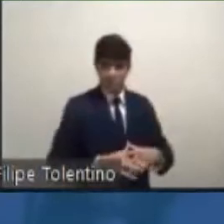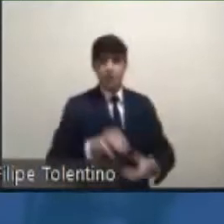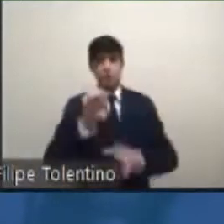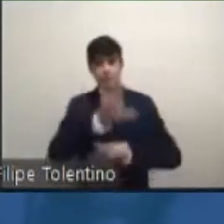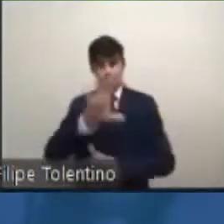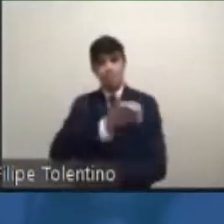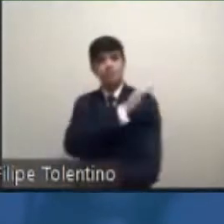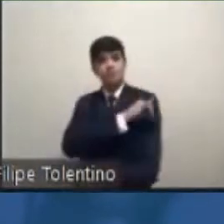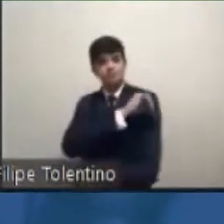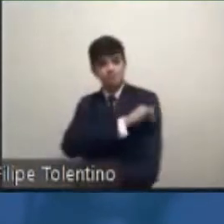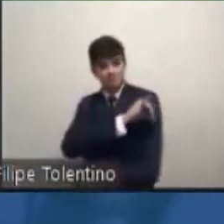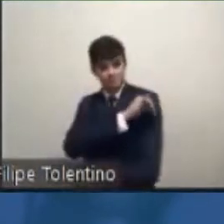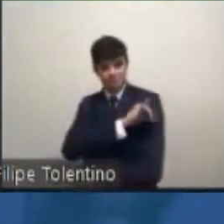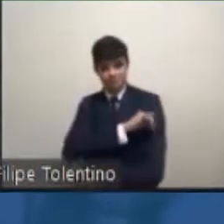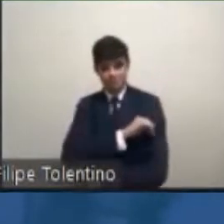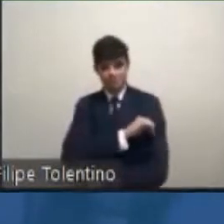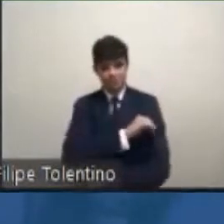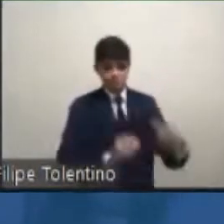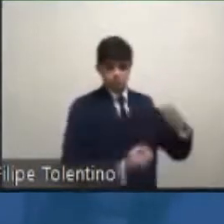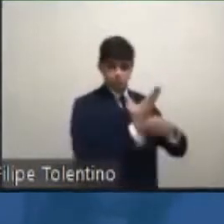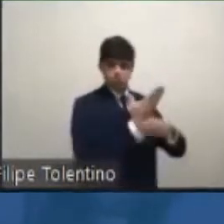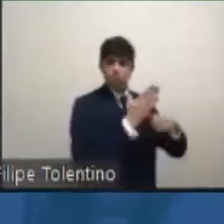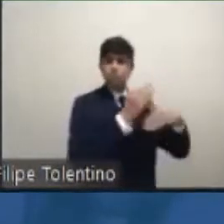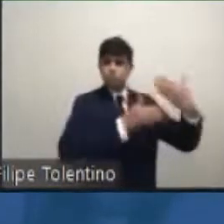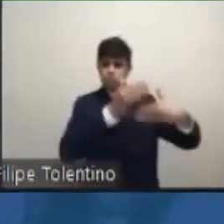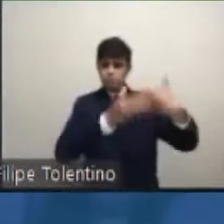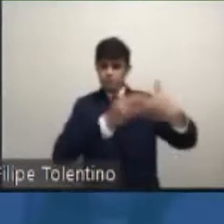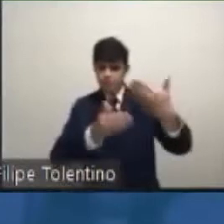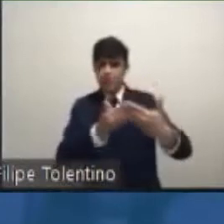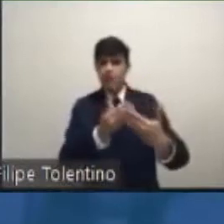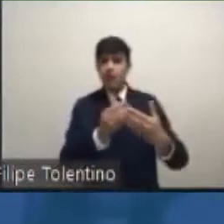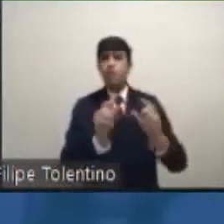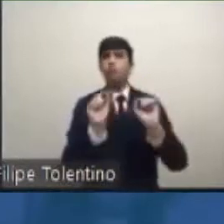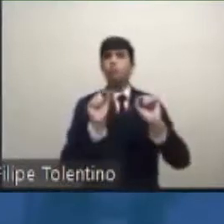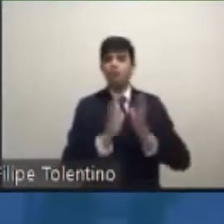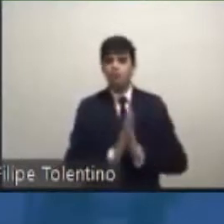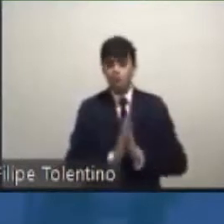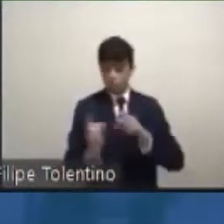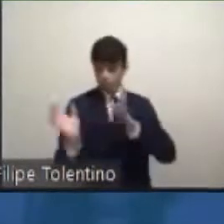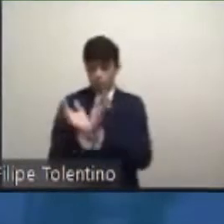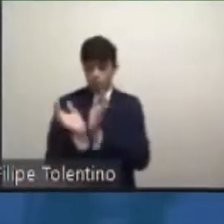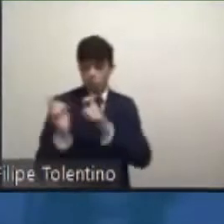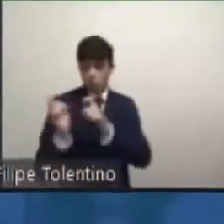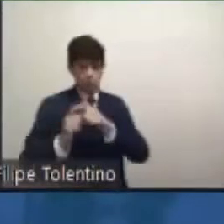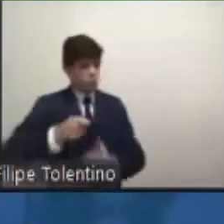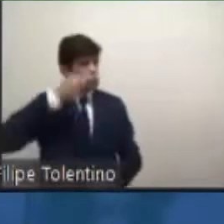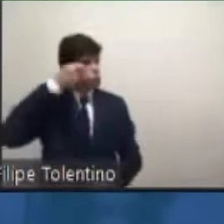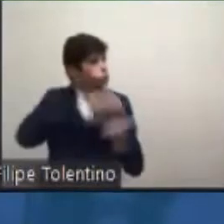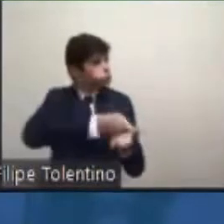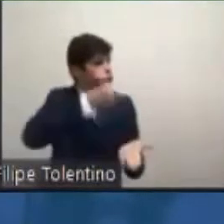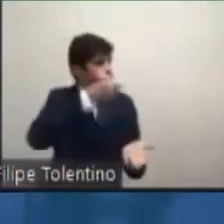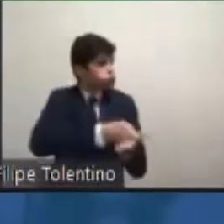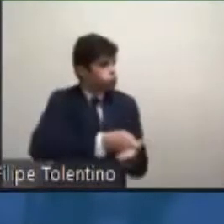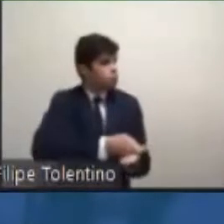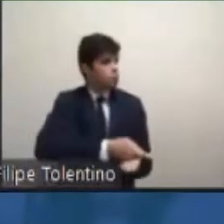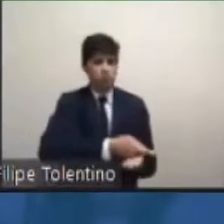audiência pública. A conclusão desse inquérito é que a conduta dos médicos que impõem o tratamento arbitrário ao paciente